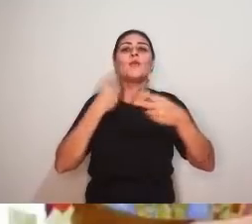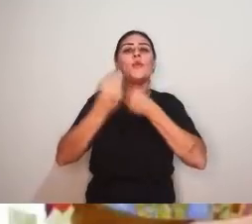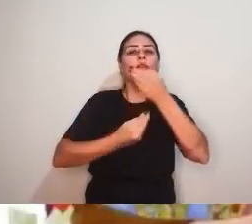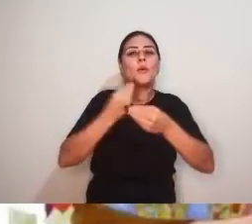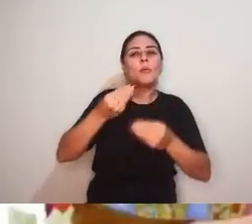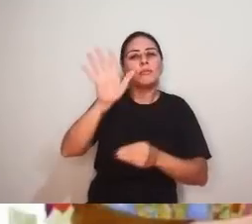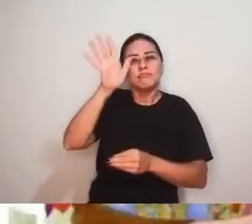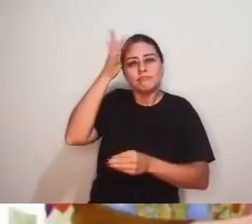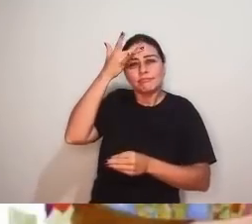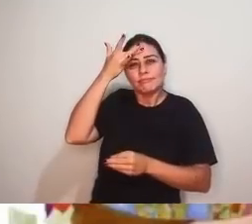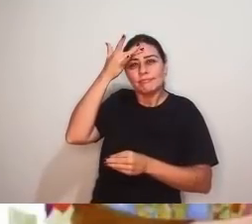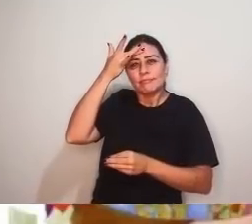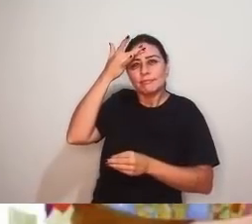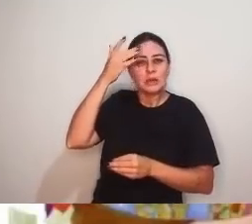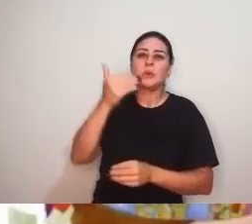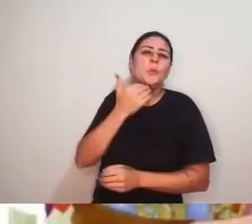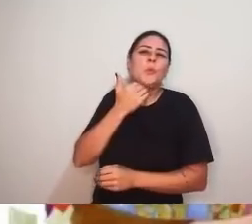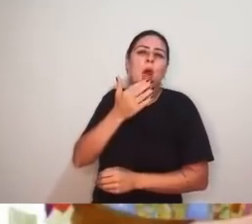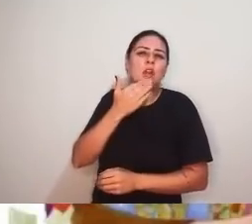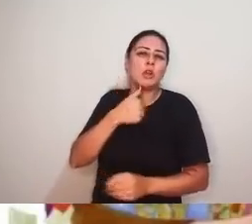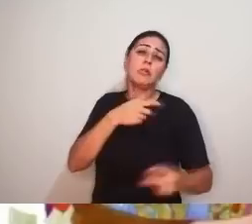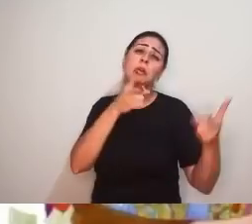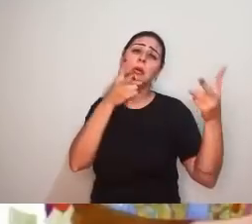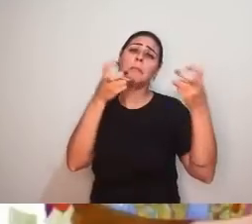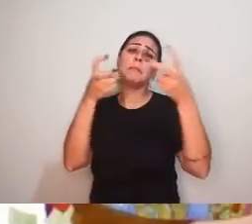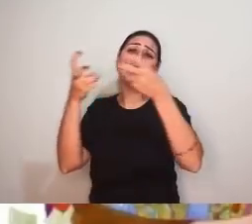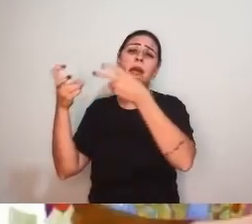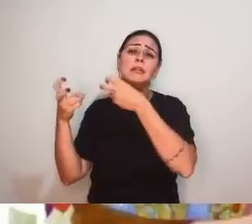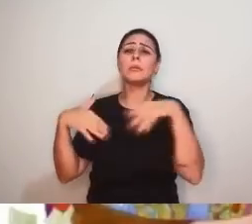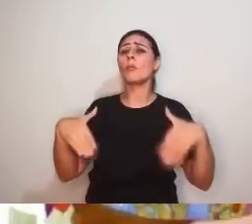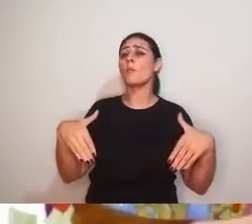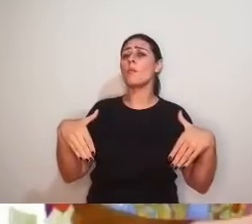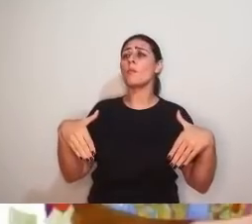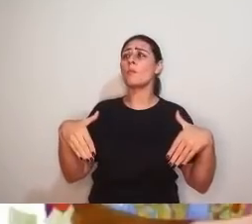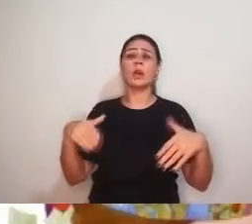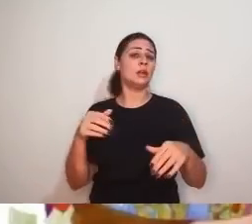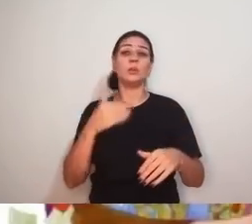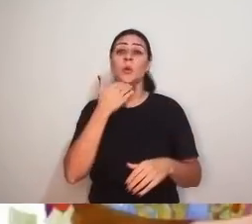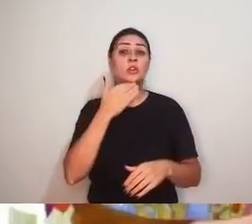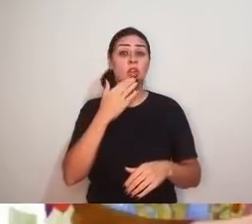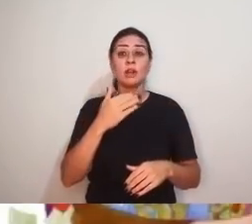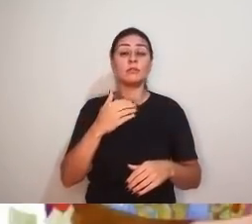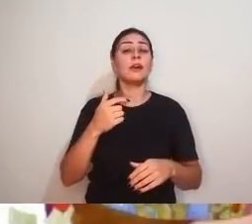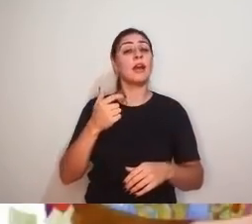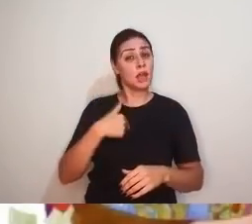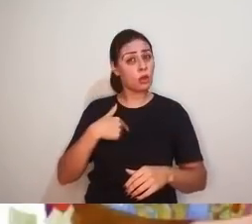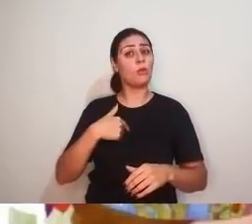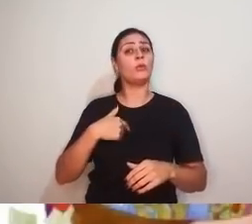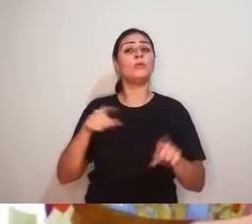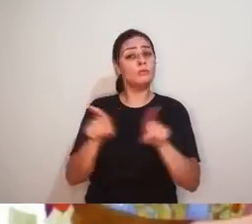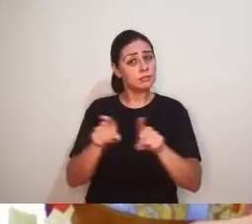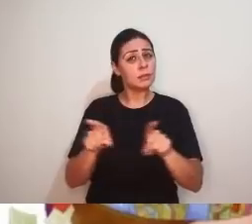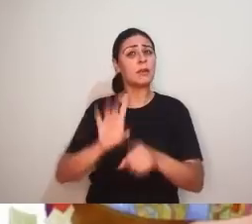Segundo, eu vou armazenar ou reter isso. Porque não basta eu observar como um mero espectador. Eu vou